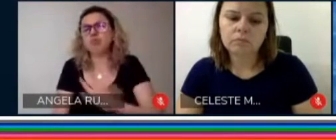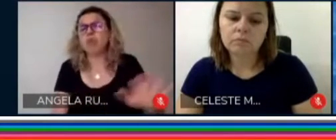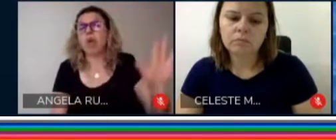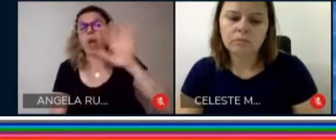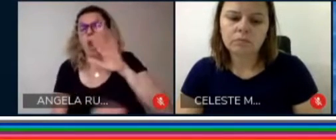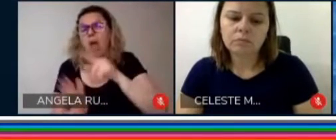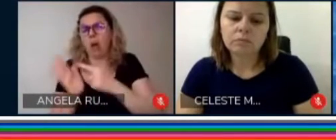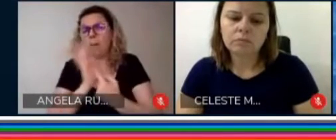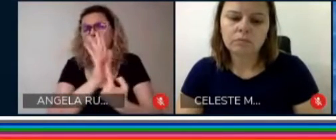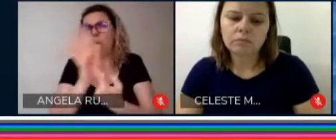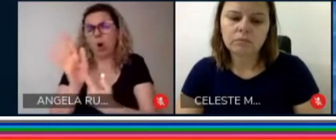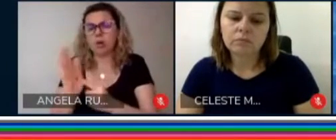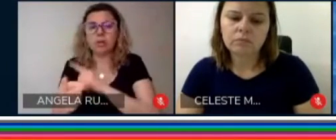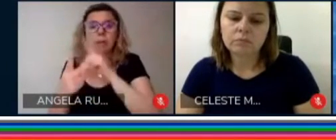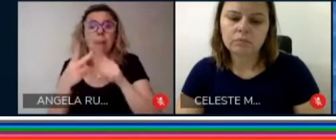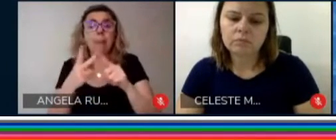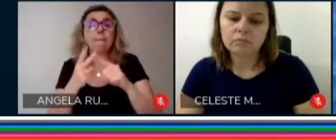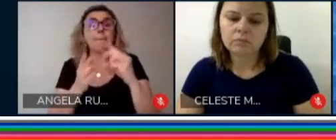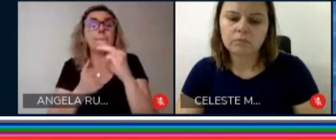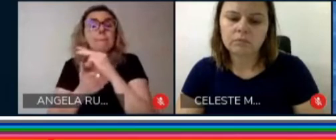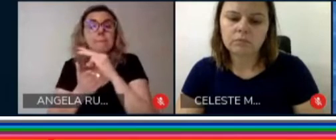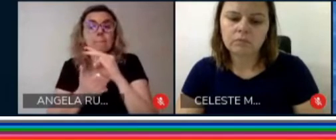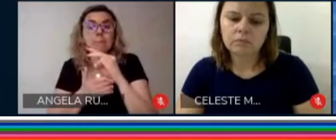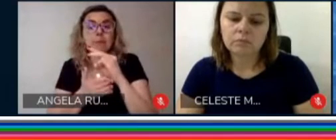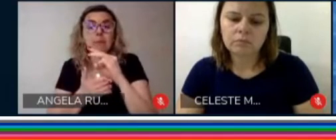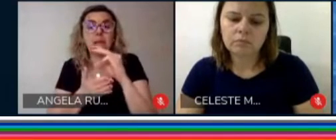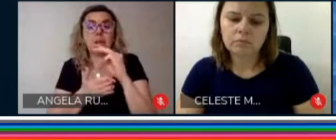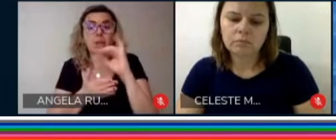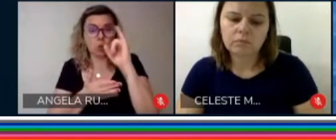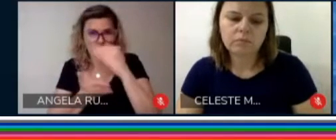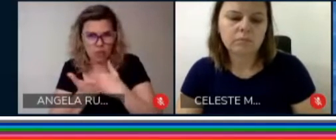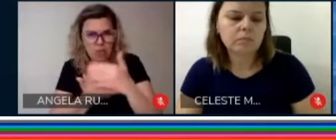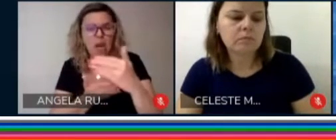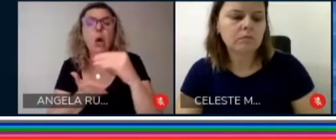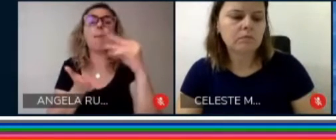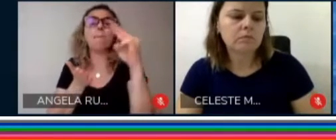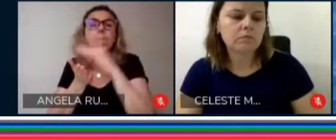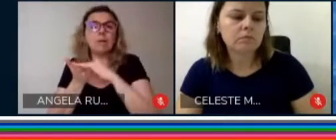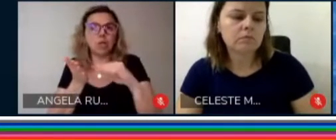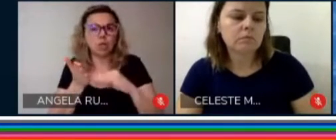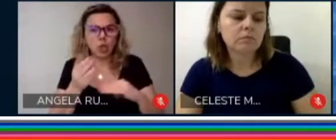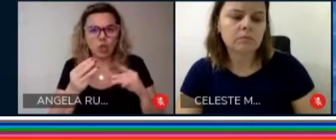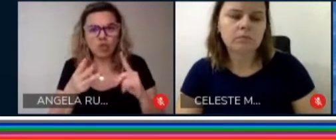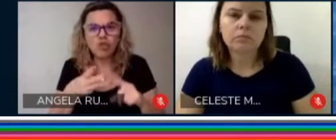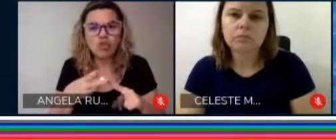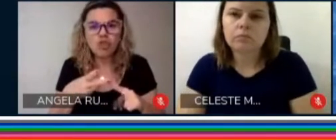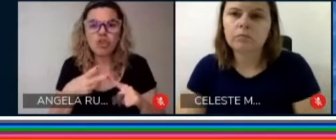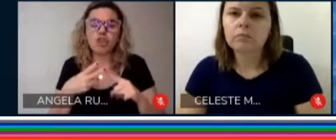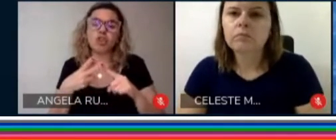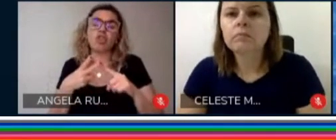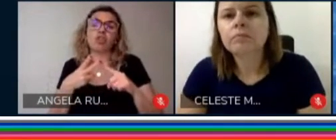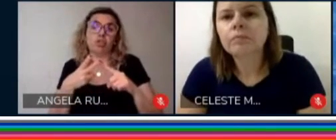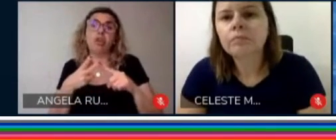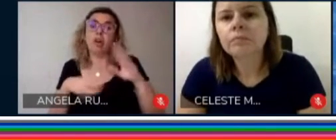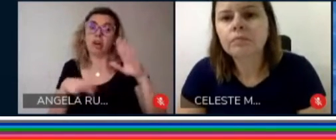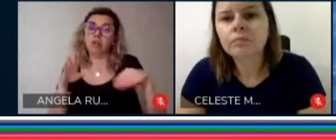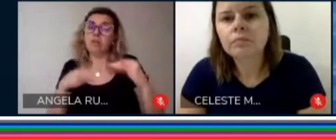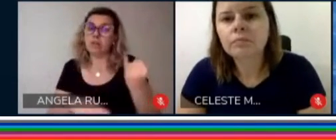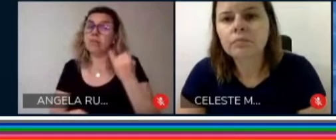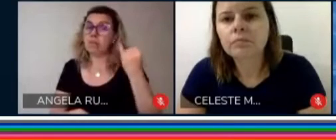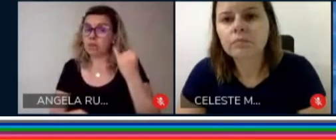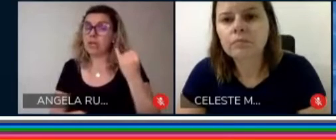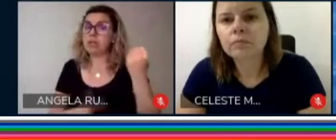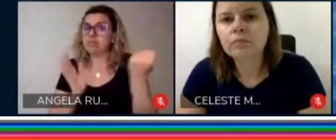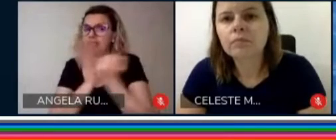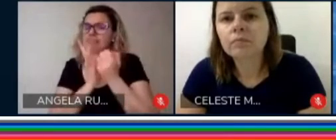geral do documento, ela traz uma introdução, traz os aspectos metodológicos, que isso também às vezes fazem muita diferença, né? A